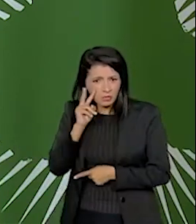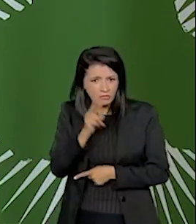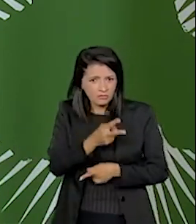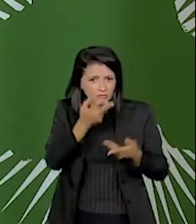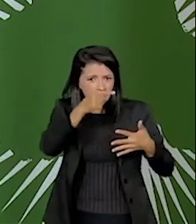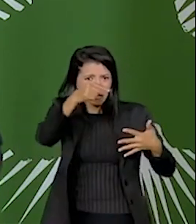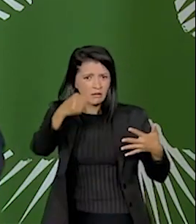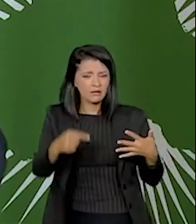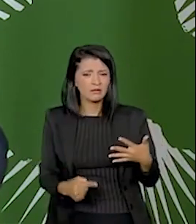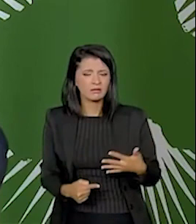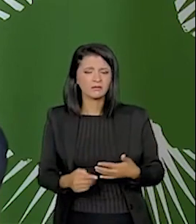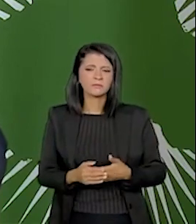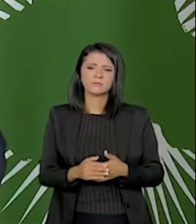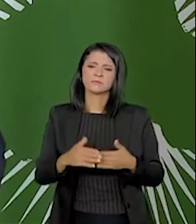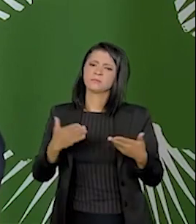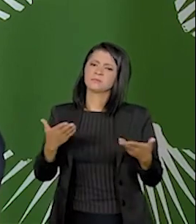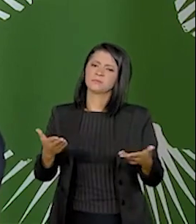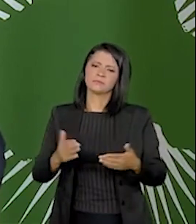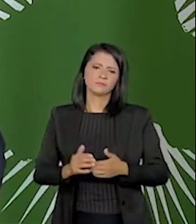então